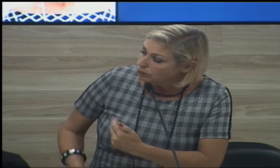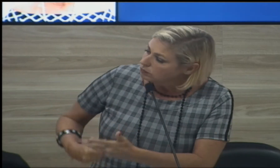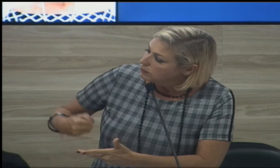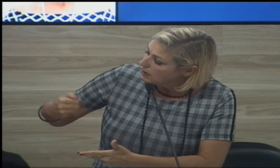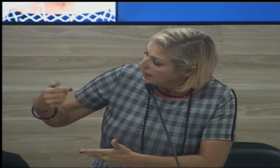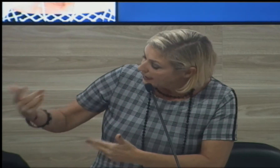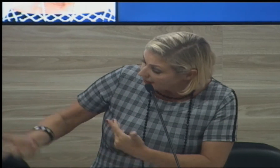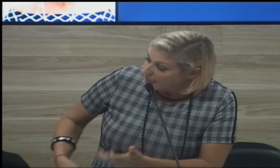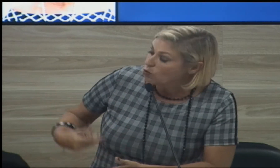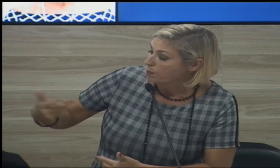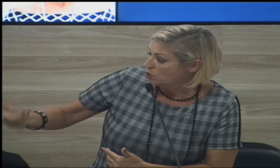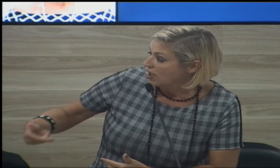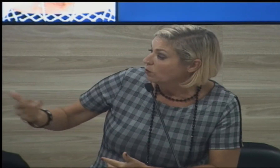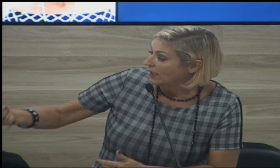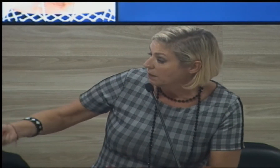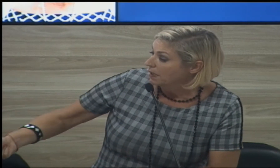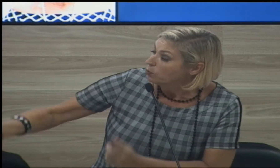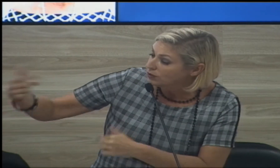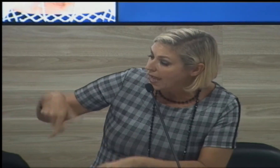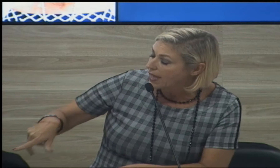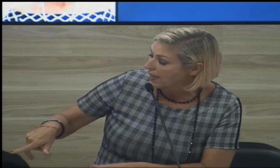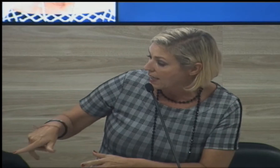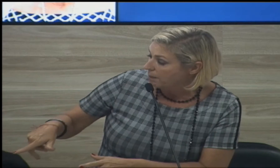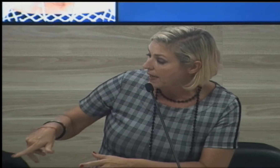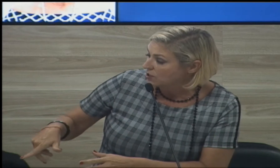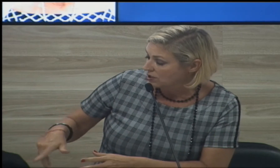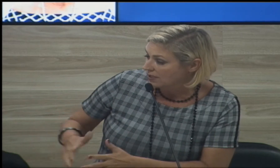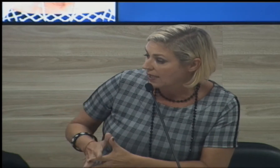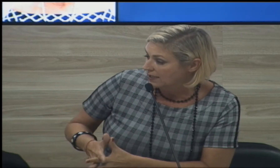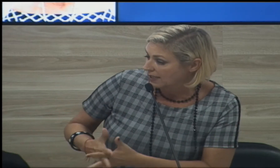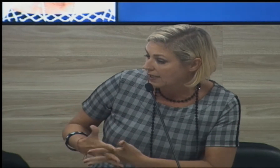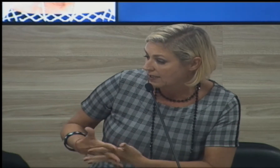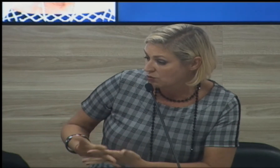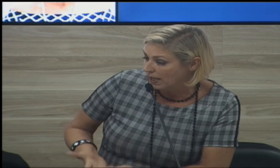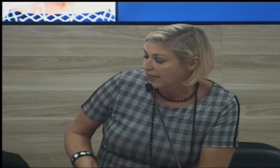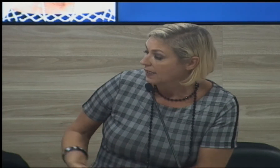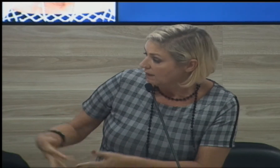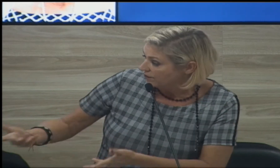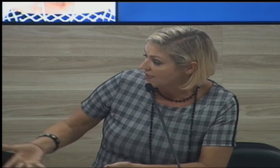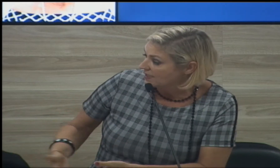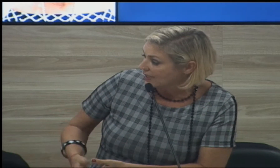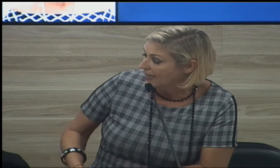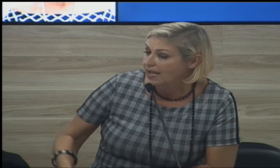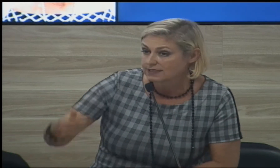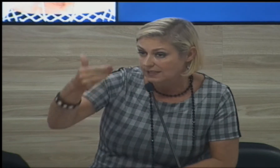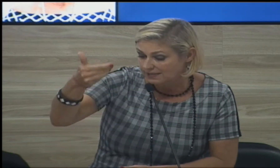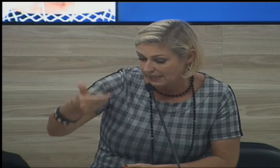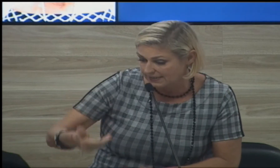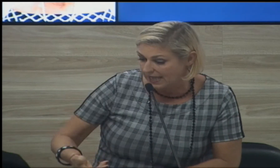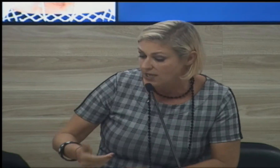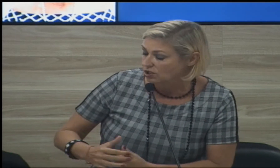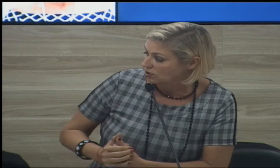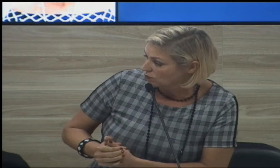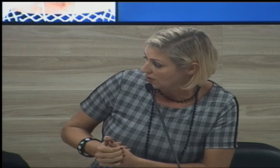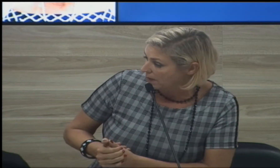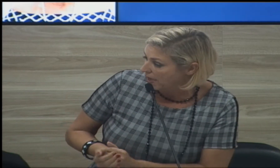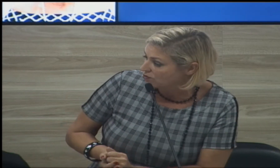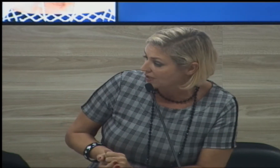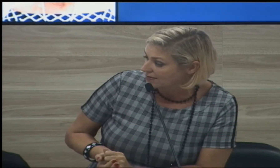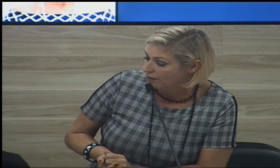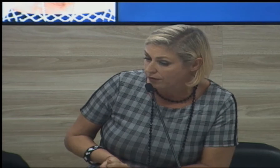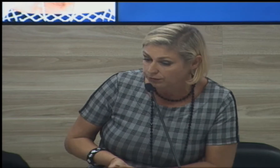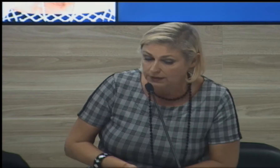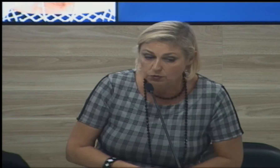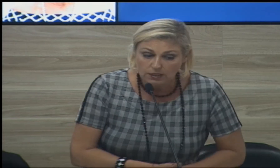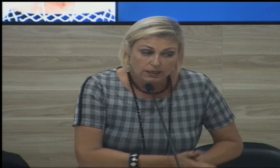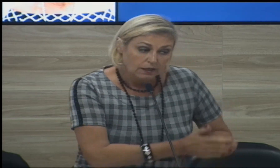Então, entrei com um projeto aqui para mudar a parte de uma lei que fiz nessa casa, dessa listagem dos remédios